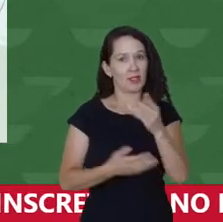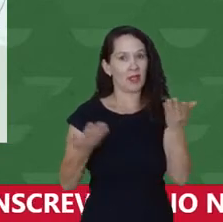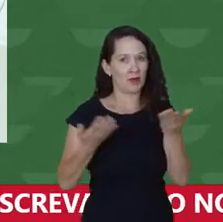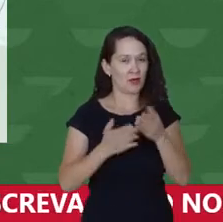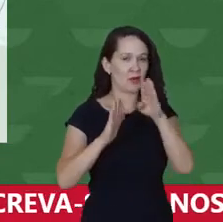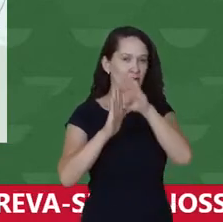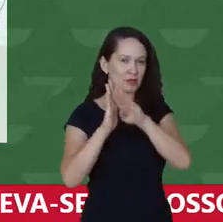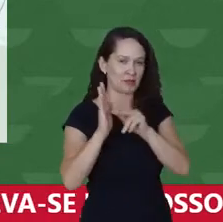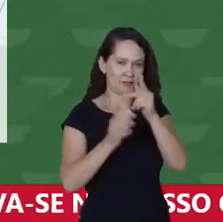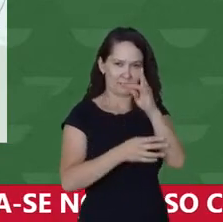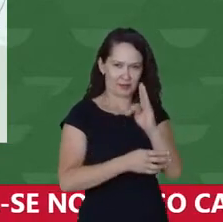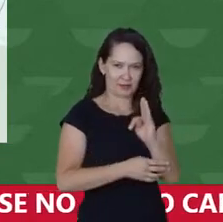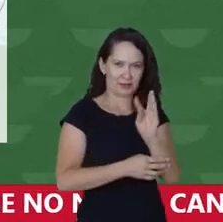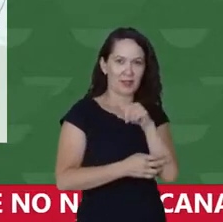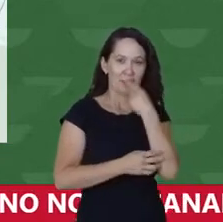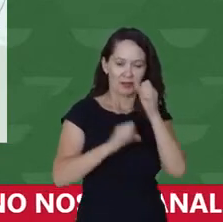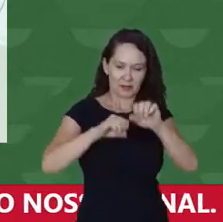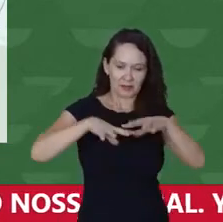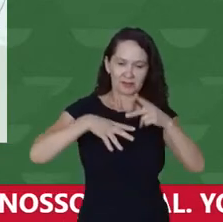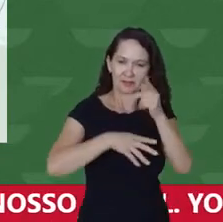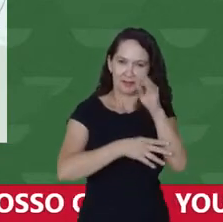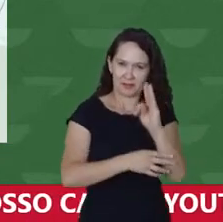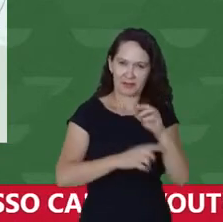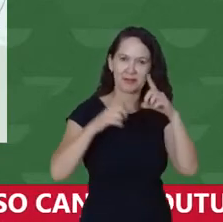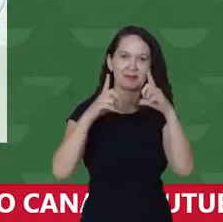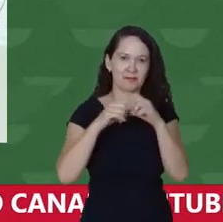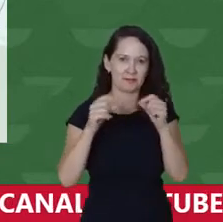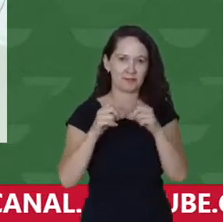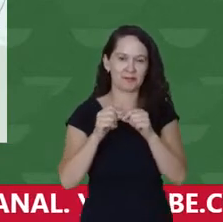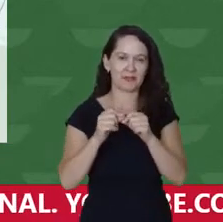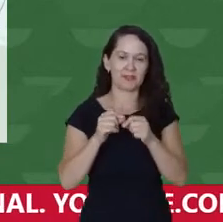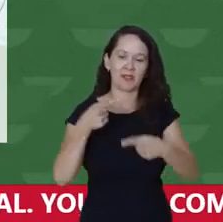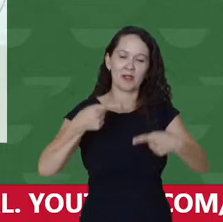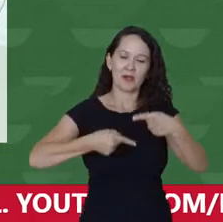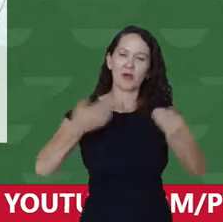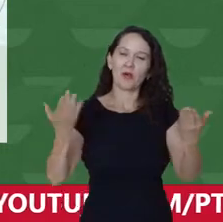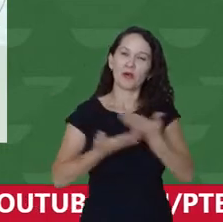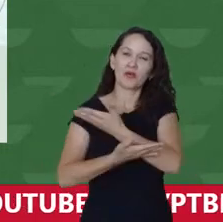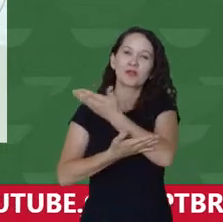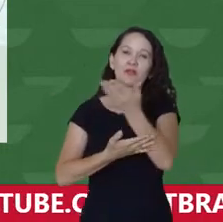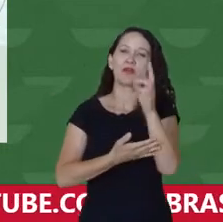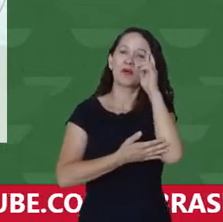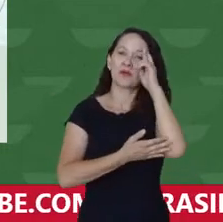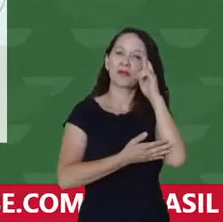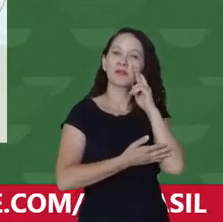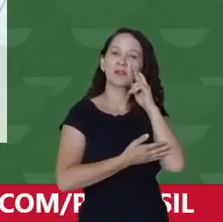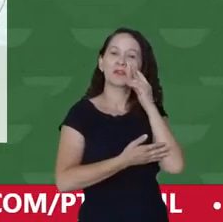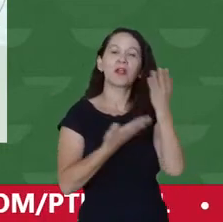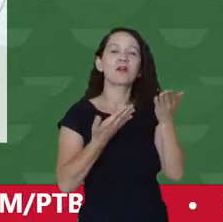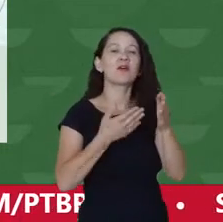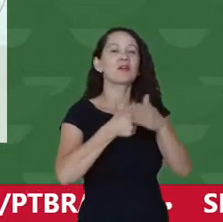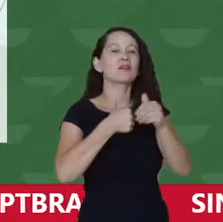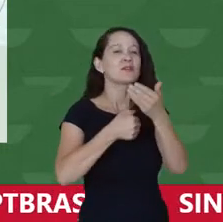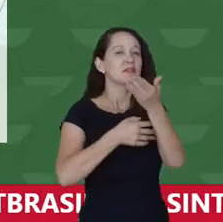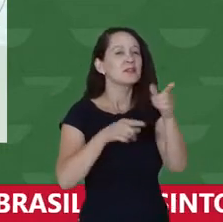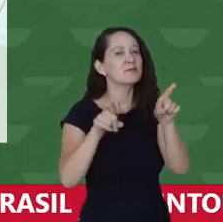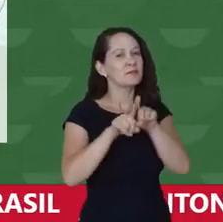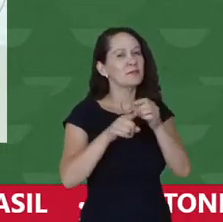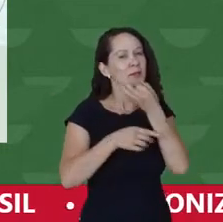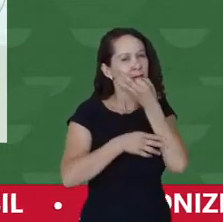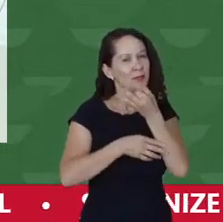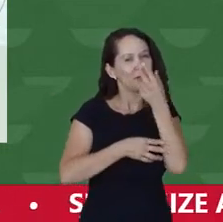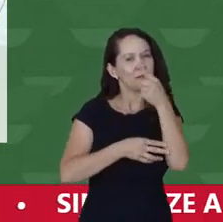Este programa do PT, na nossa bancada do PT aqui em Brasília, esse debate hoje com vocês e Rosilene, eu passo para ti para que você também